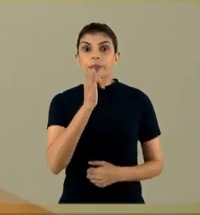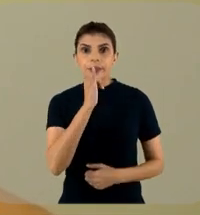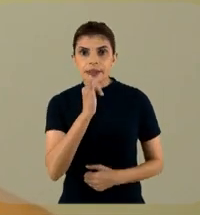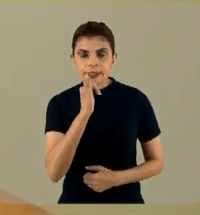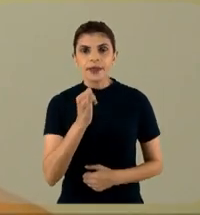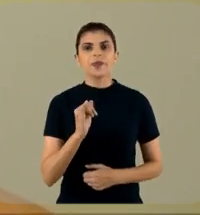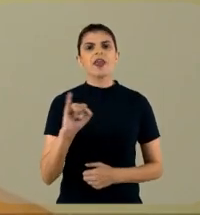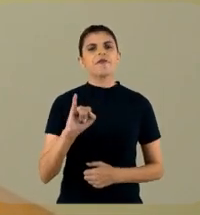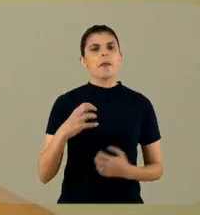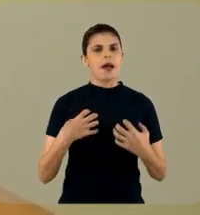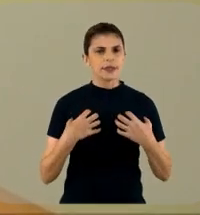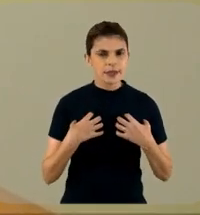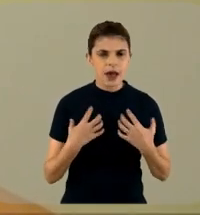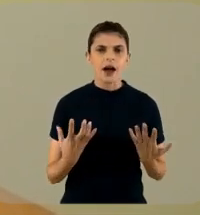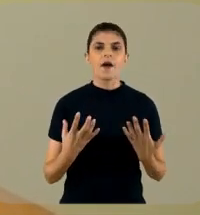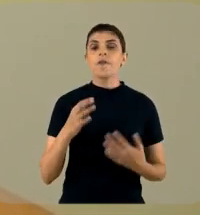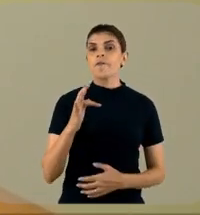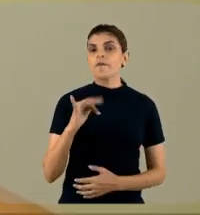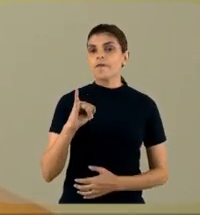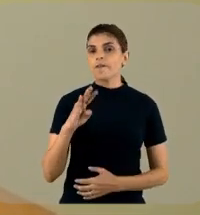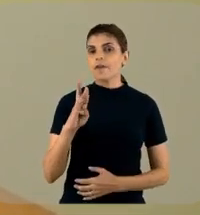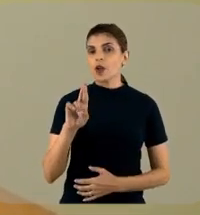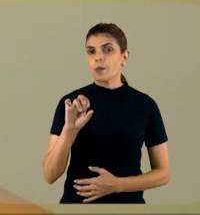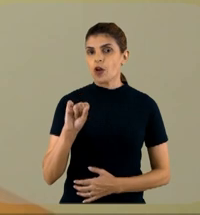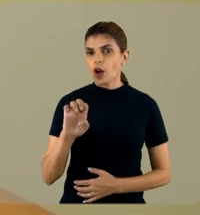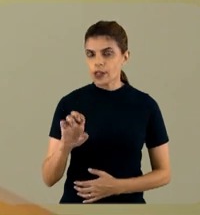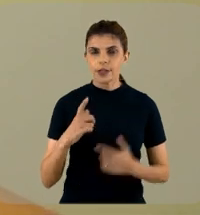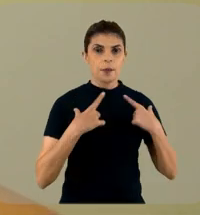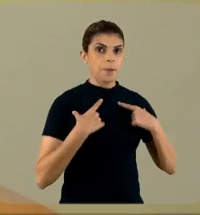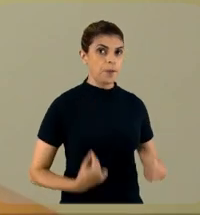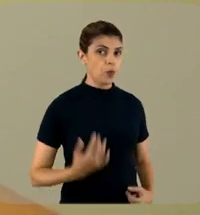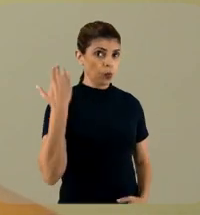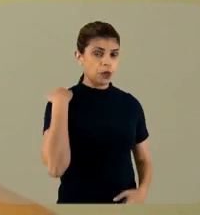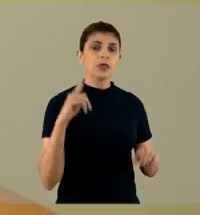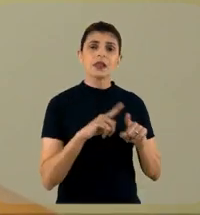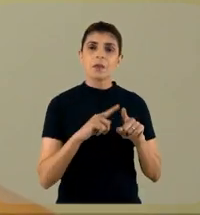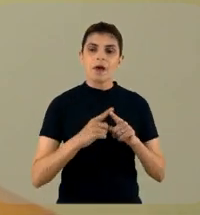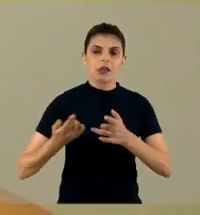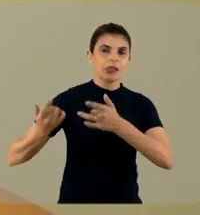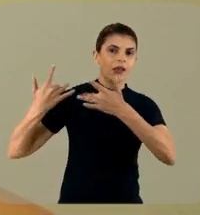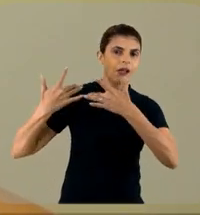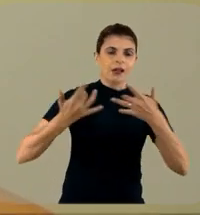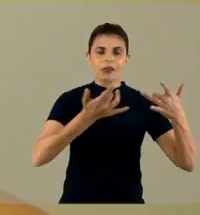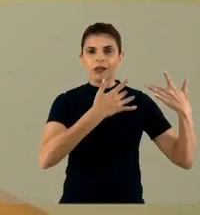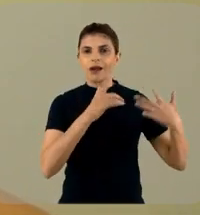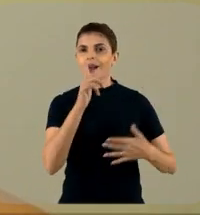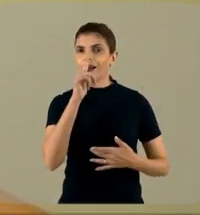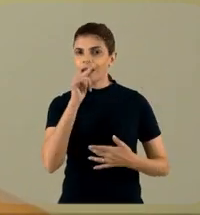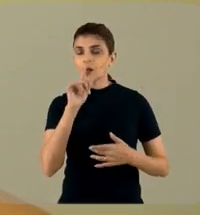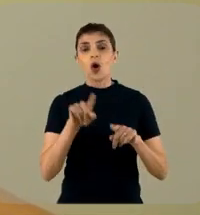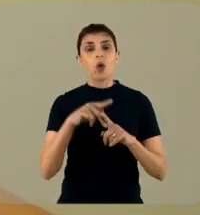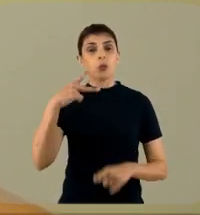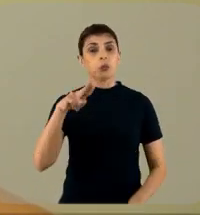conta por exemplo de inflamação formação de fibrose de cicatriz pulmonar e também eh acúmulo de líquido por edema por